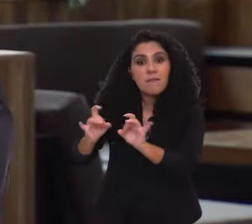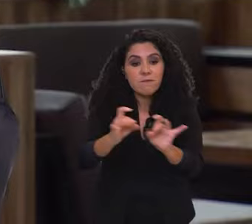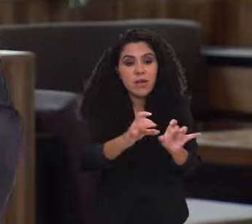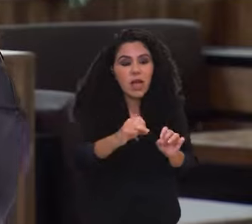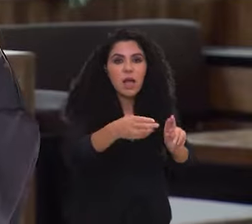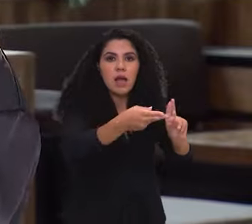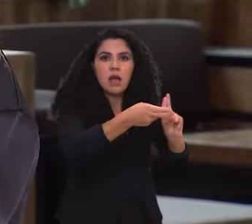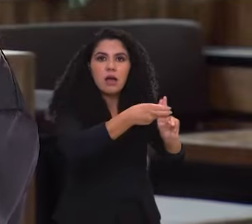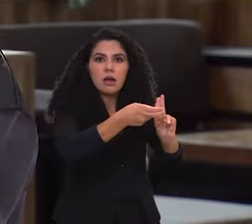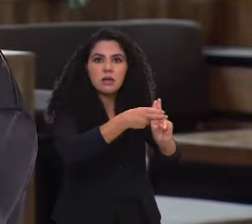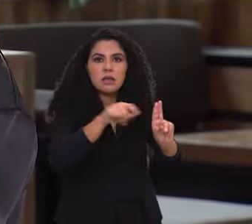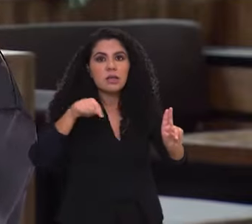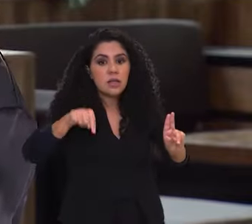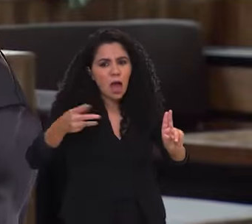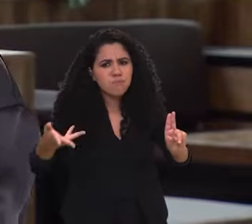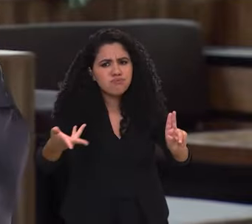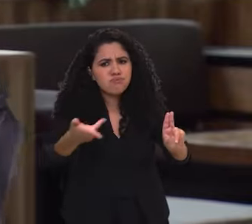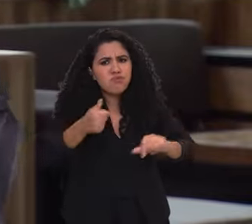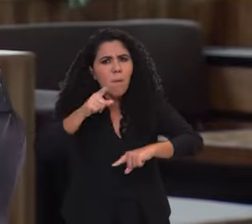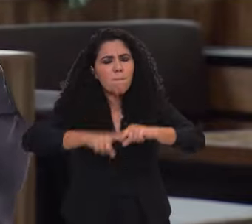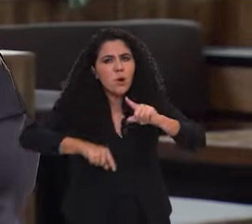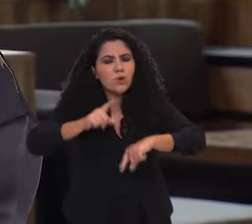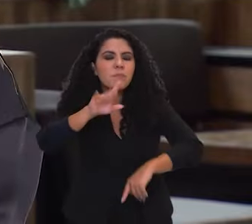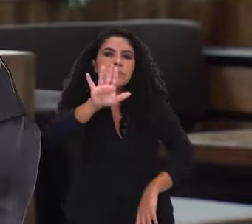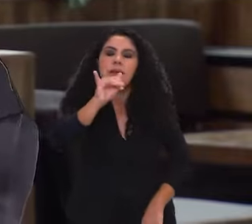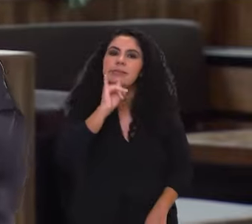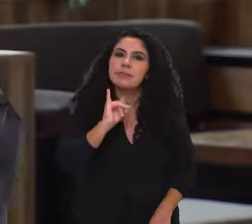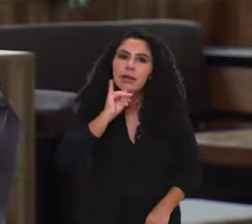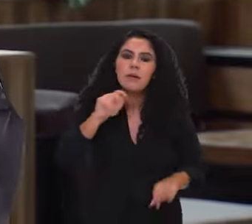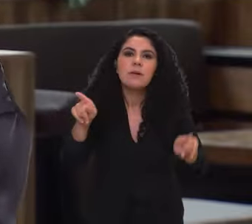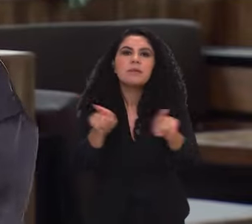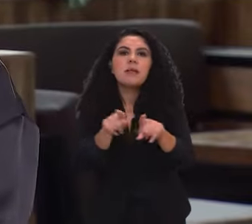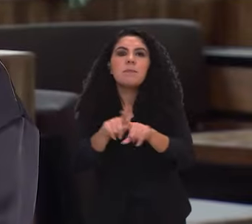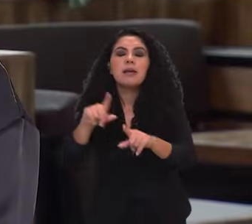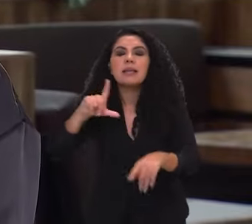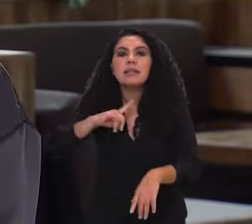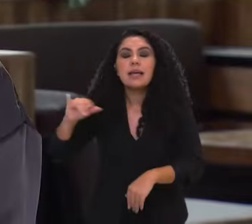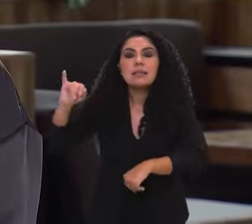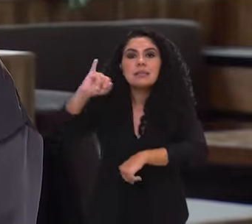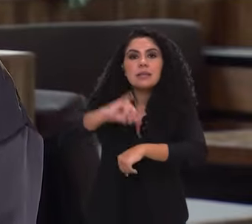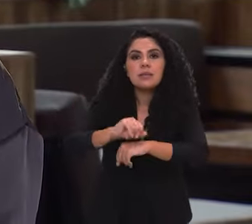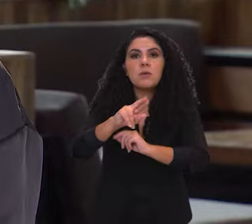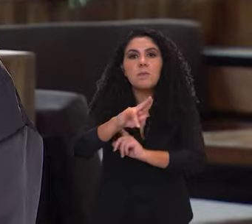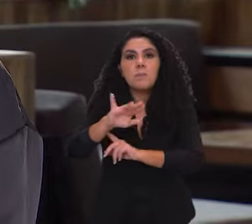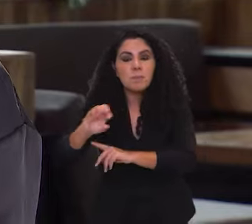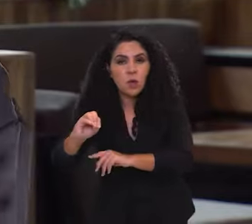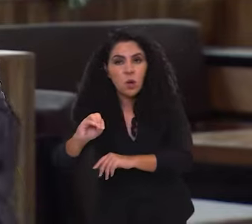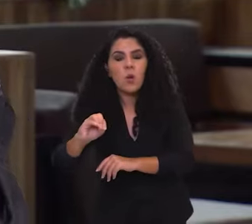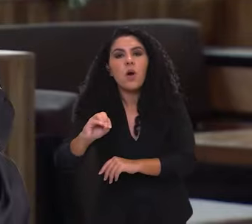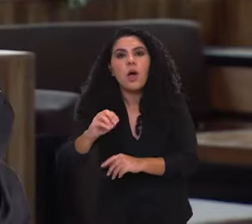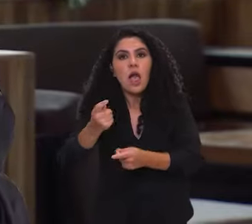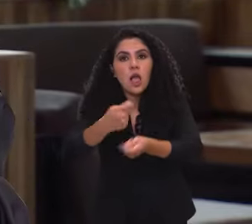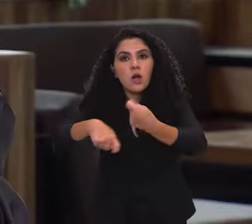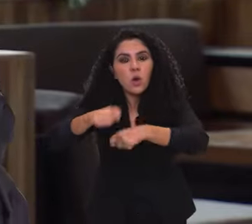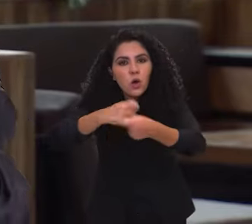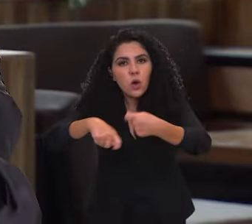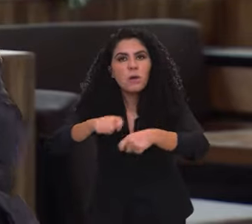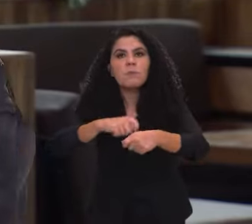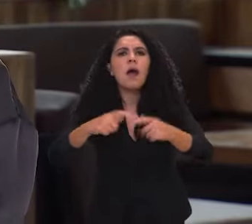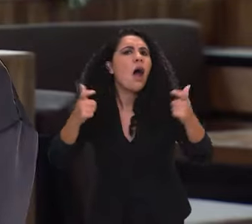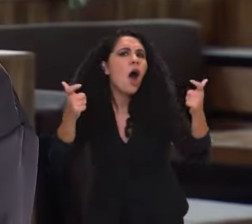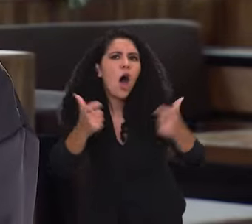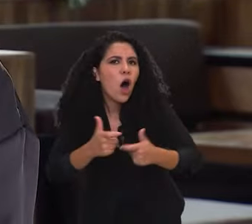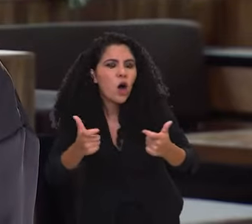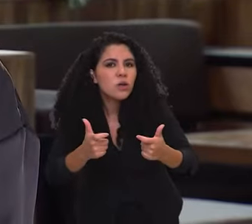Saúde com uma agregação de valor incrível. A gente tem, por exemplo, Centro de Bioeconomia e Biotecnologia Médica implantado no coração